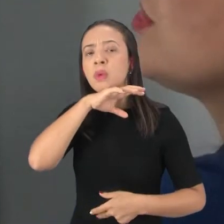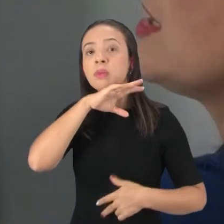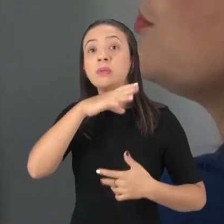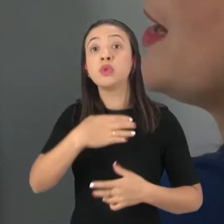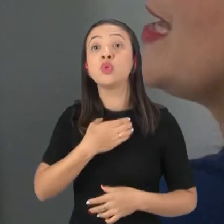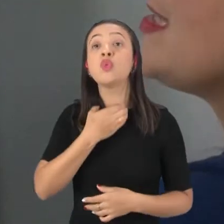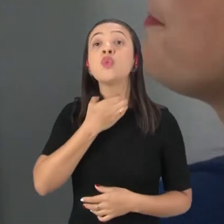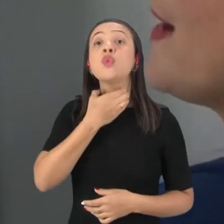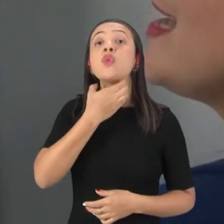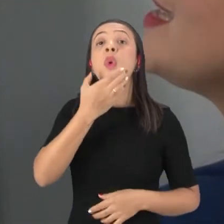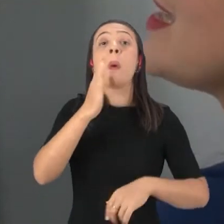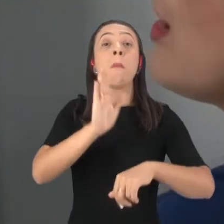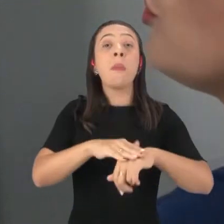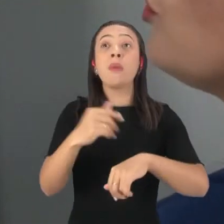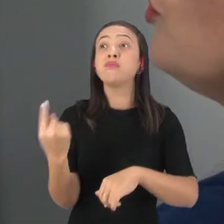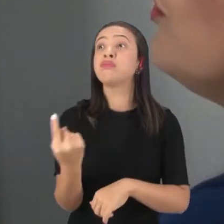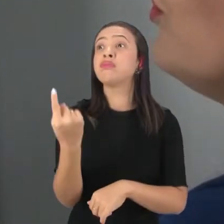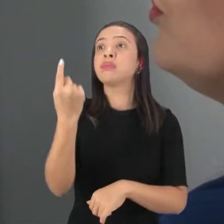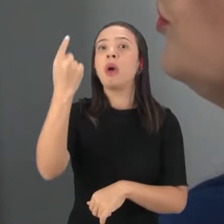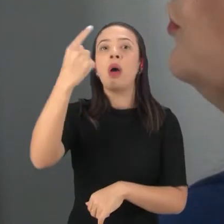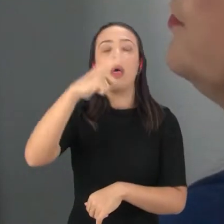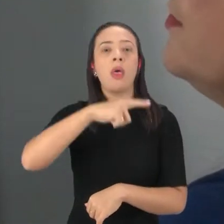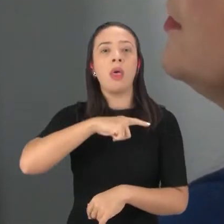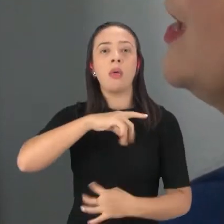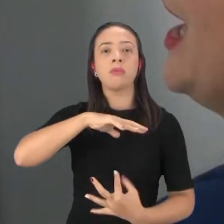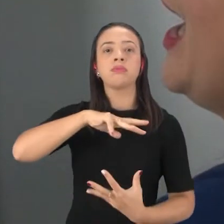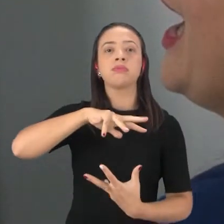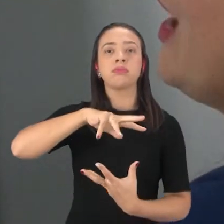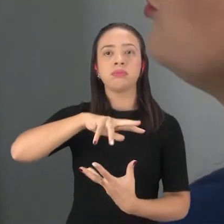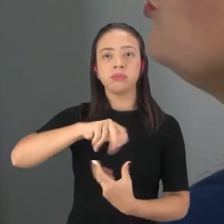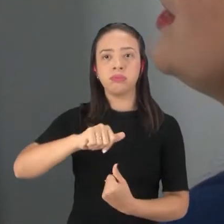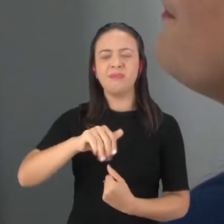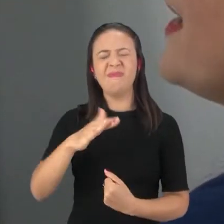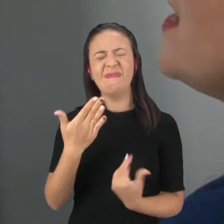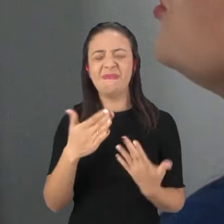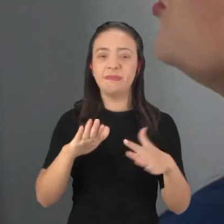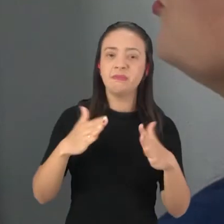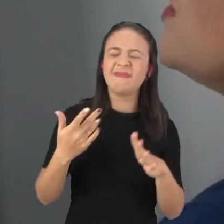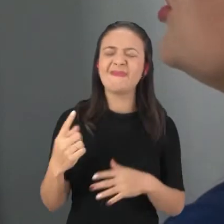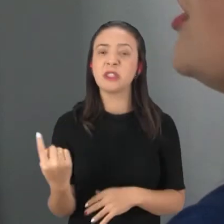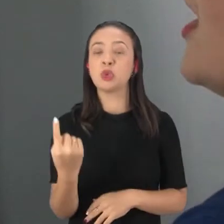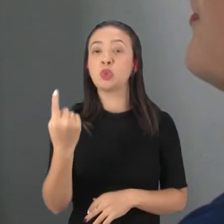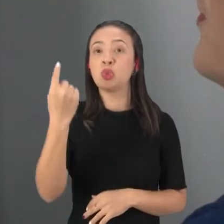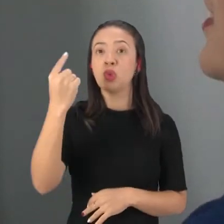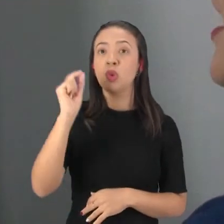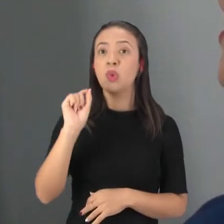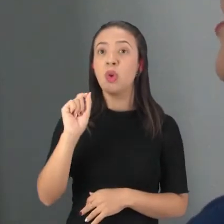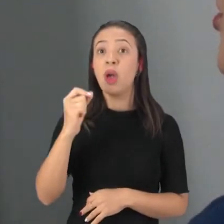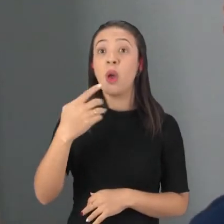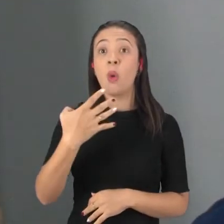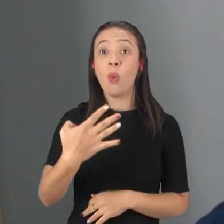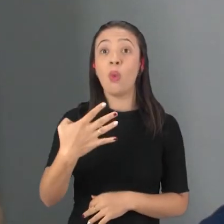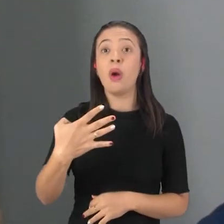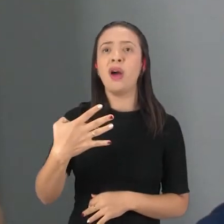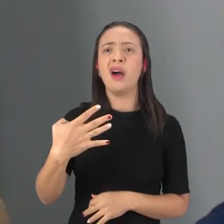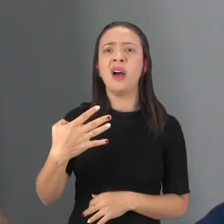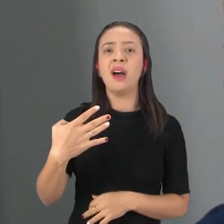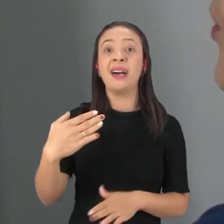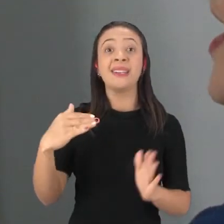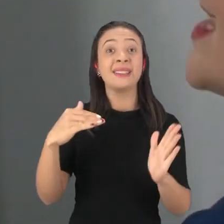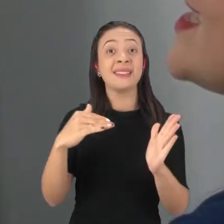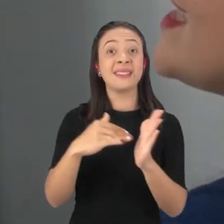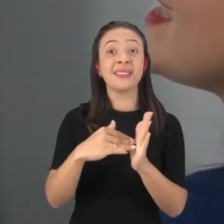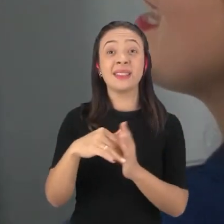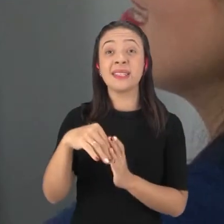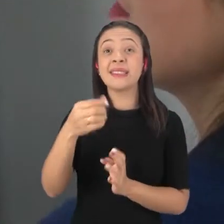Girafas são os animais mais altos do mundo. A altura média de uma girafa é de 4